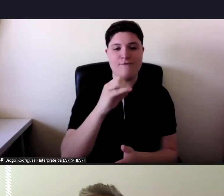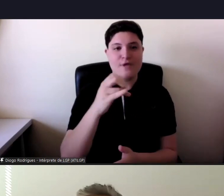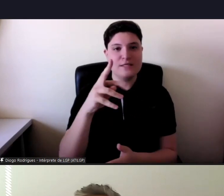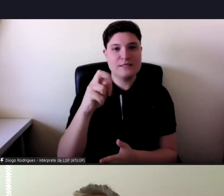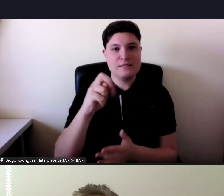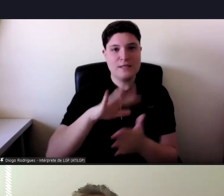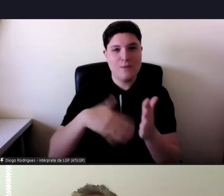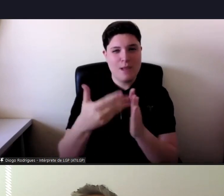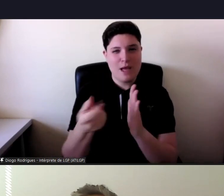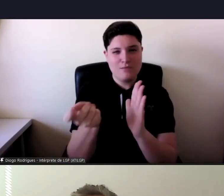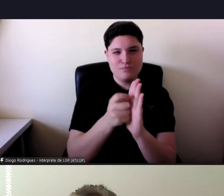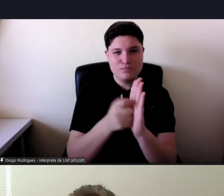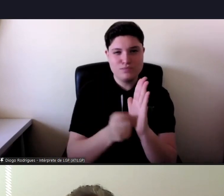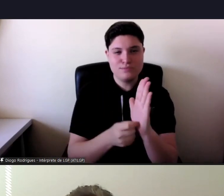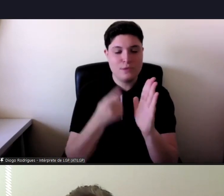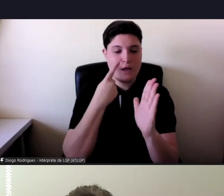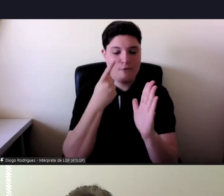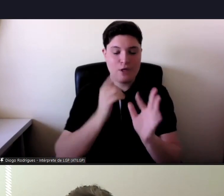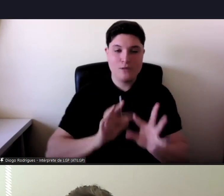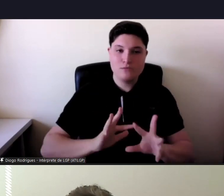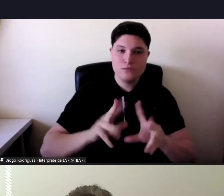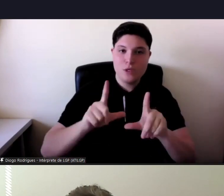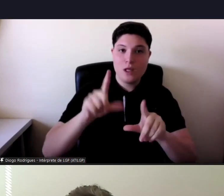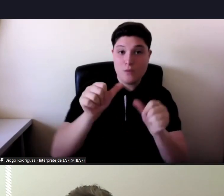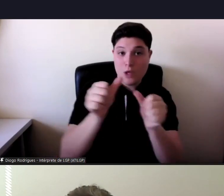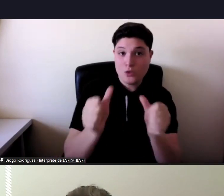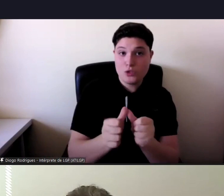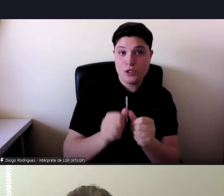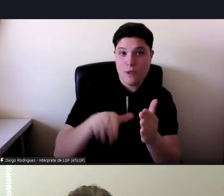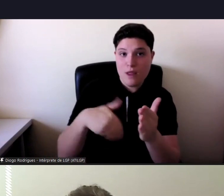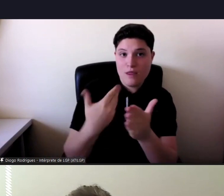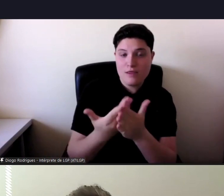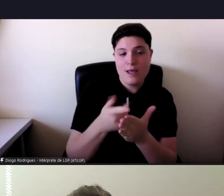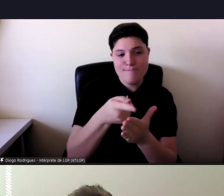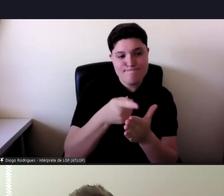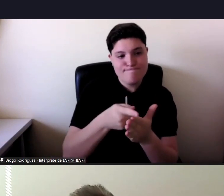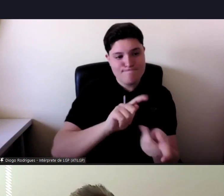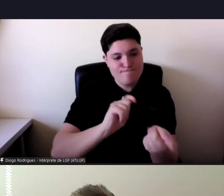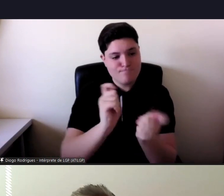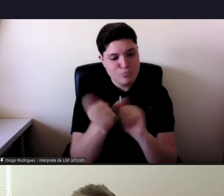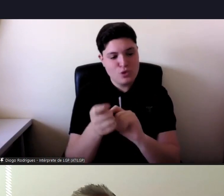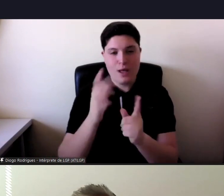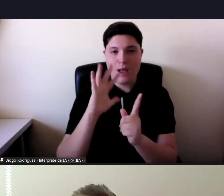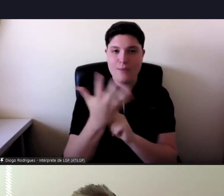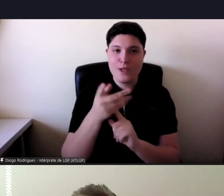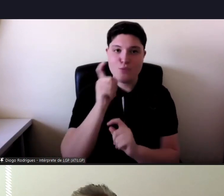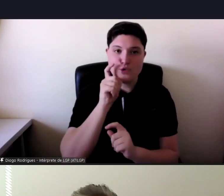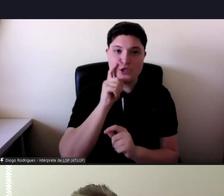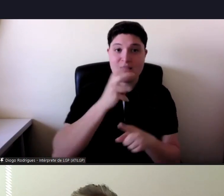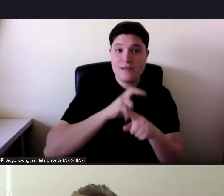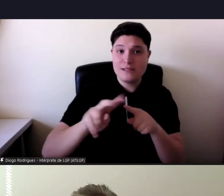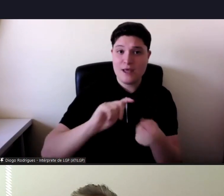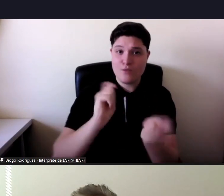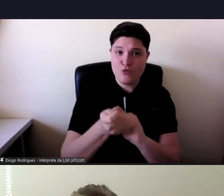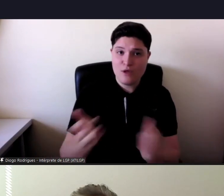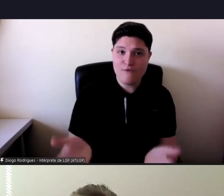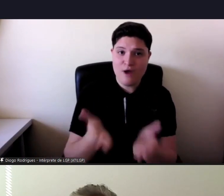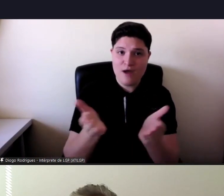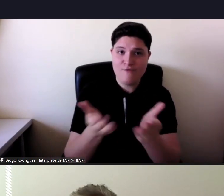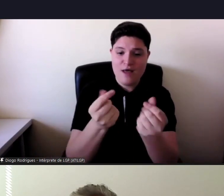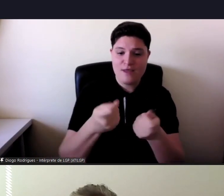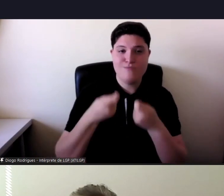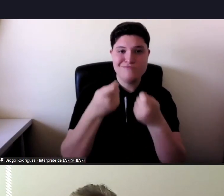inovação produtiva e ao sistema de incentivos à transição climática e energética, onde temos um papel de